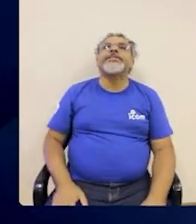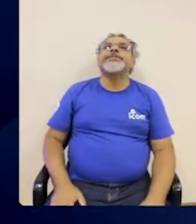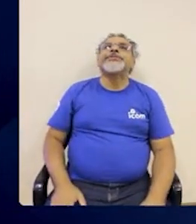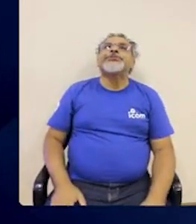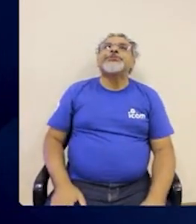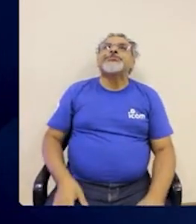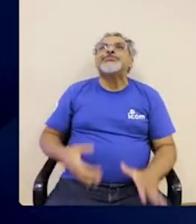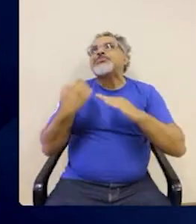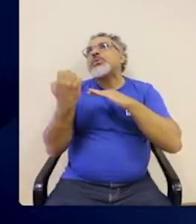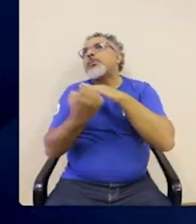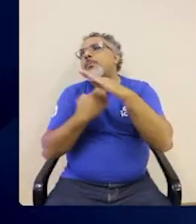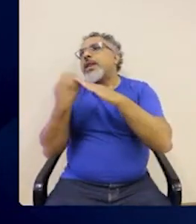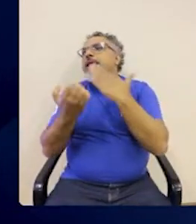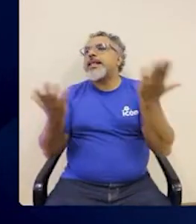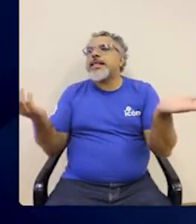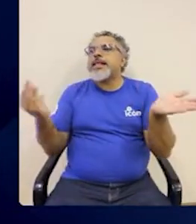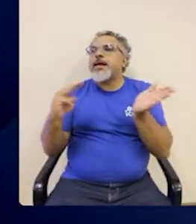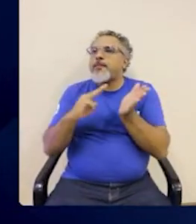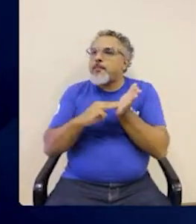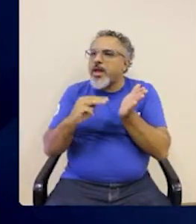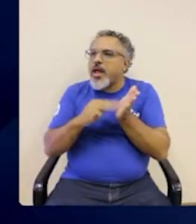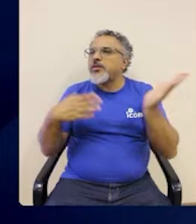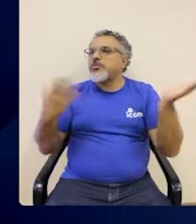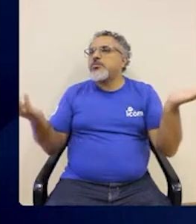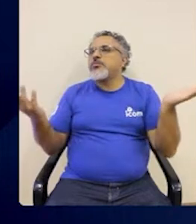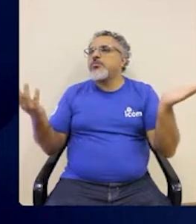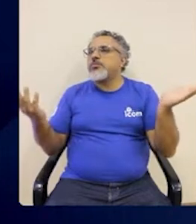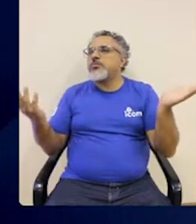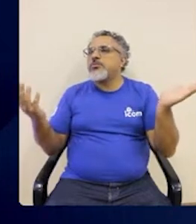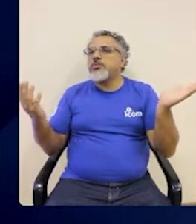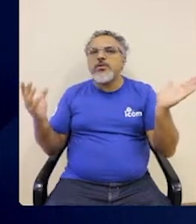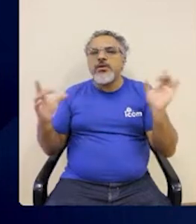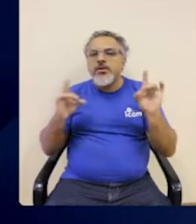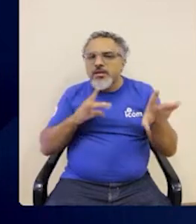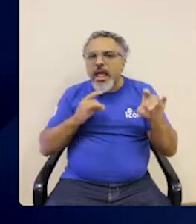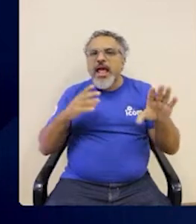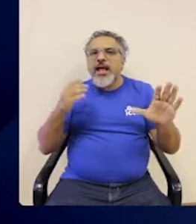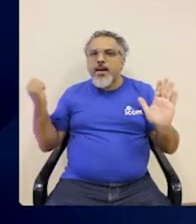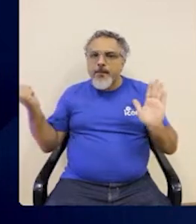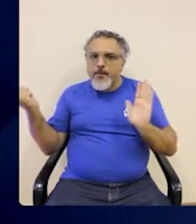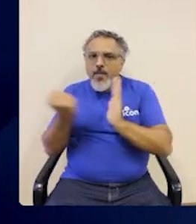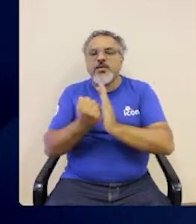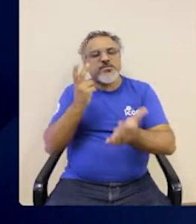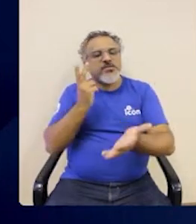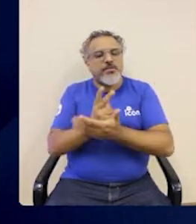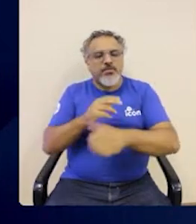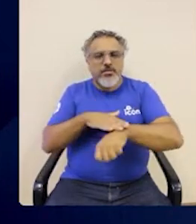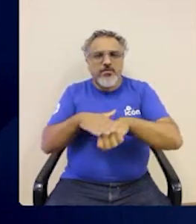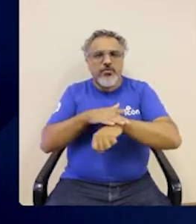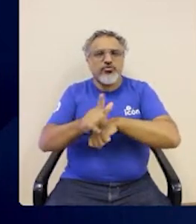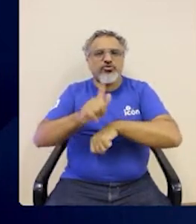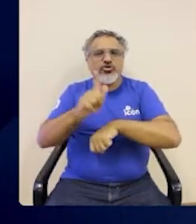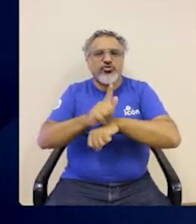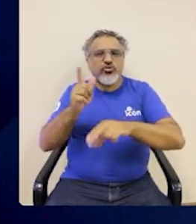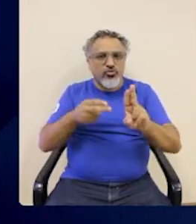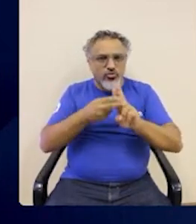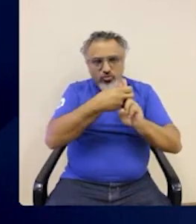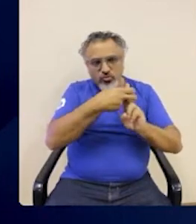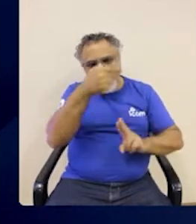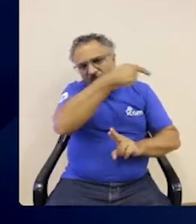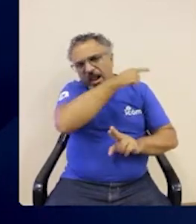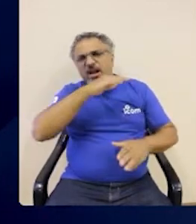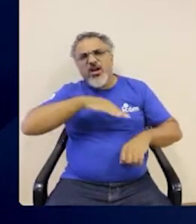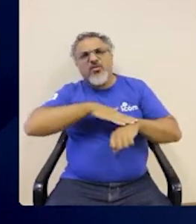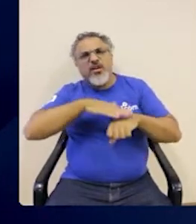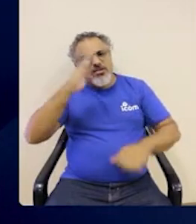Empresas, métodos, técnicas, marcas, estão sempre dialogando com os gestores do SUS. Vai lá e fala direto com o